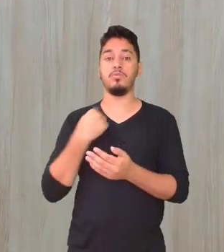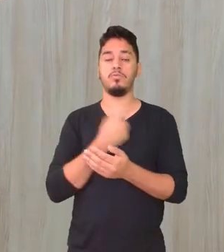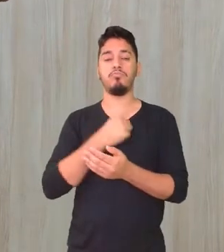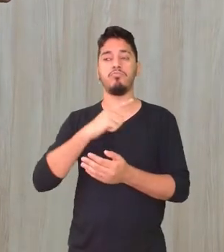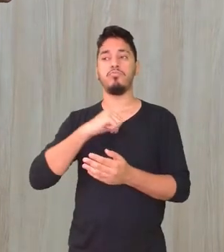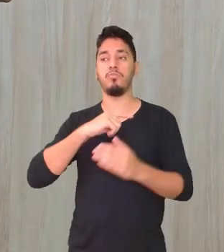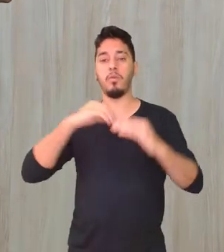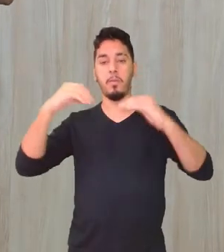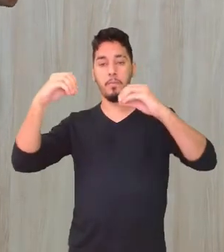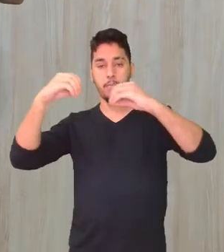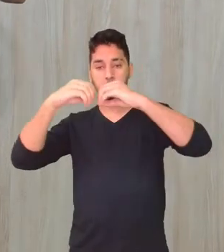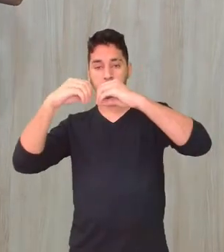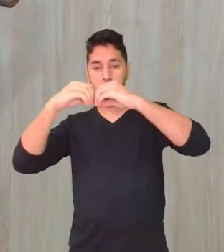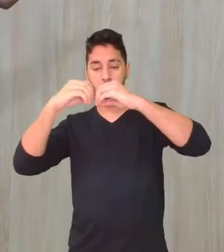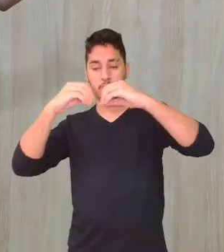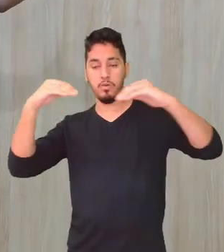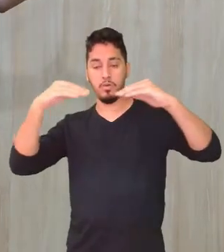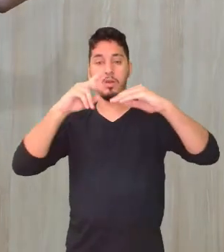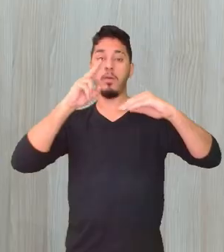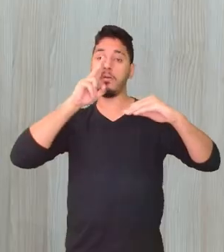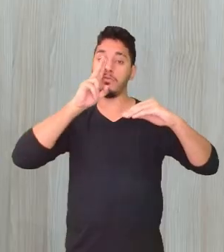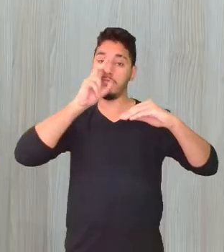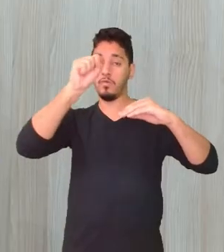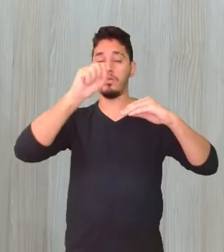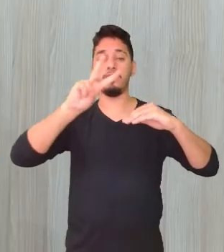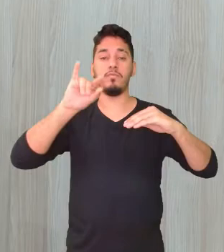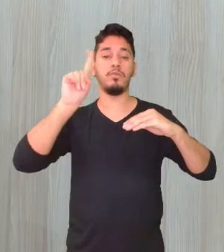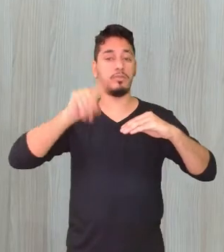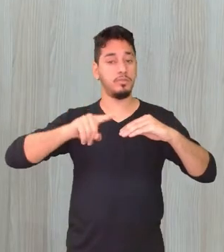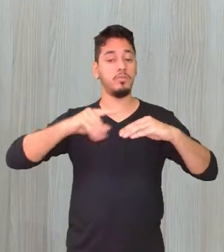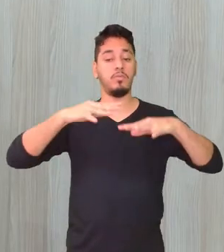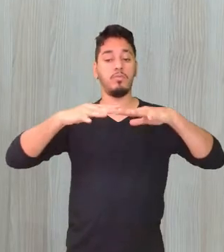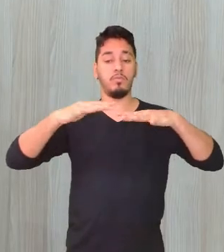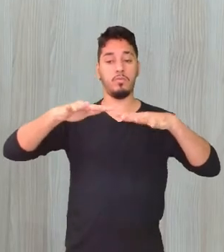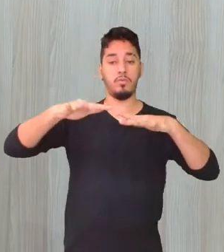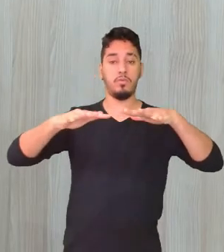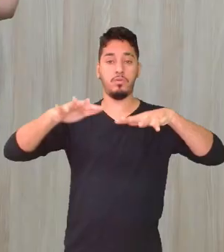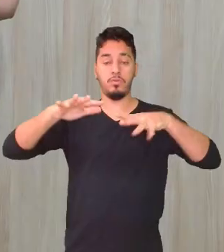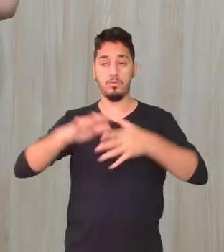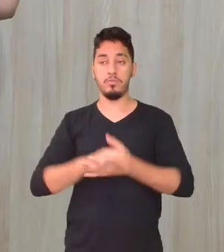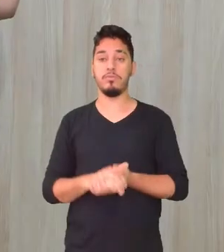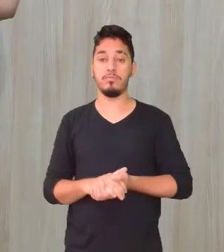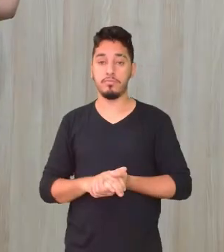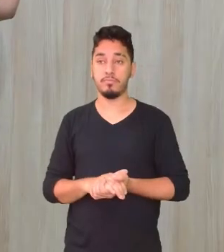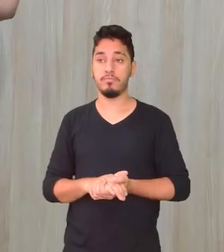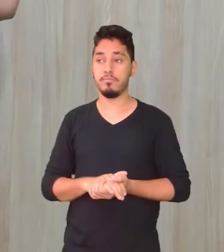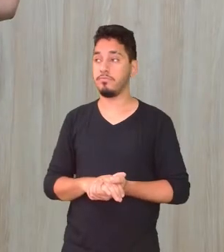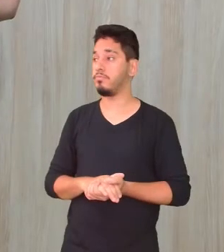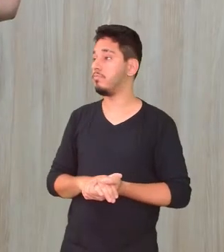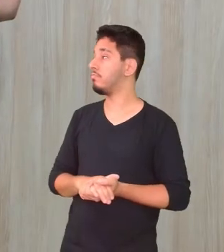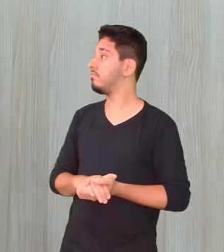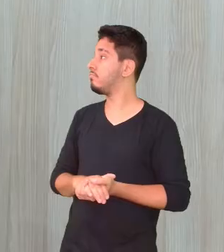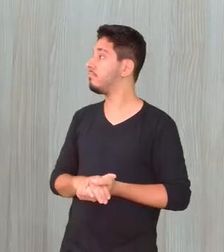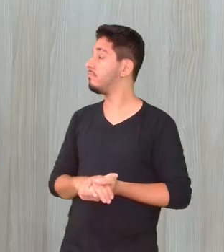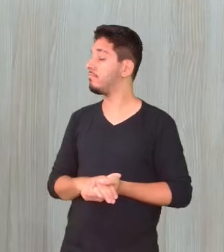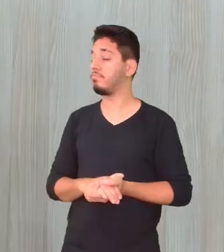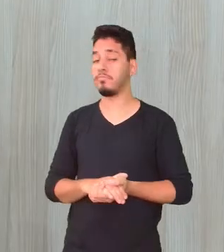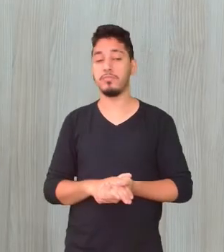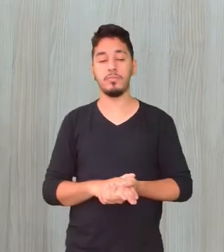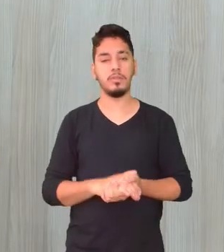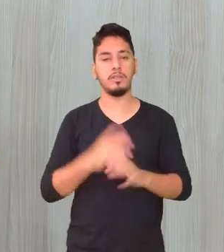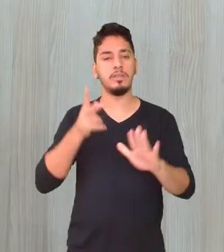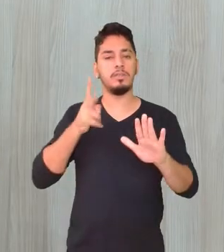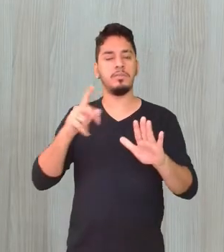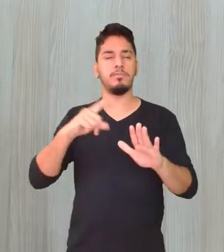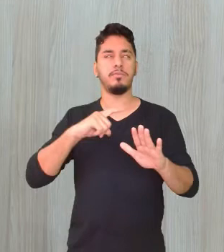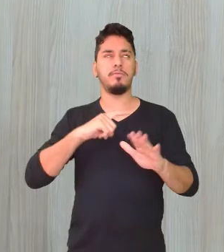tiver próximo do epicentro, mais forte também vai ser o terremoto, né, prof? Exatamente. Olha aí. E aí a gente sempre tem